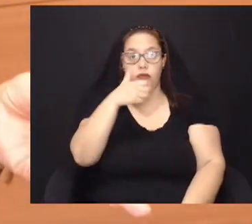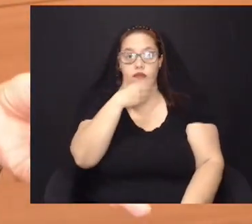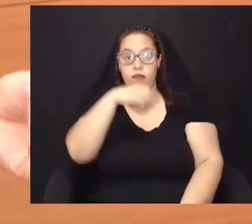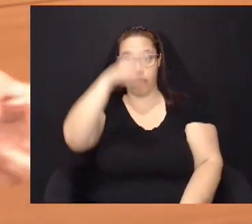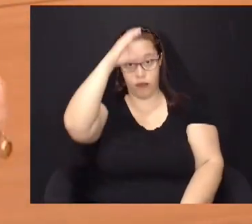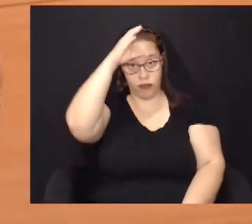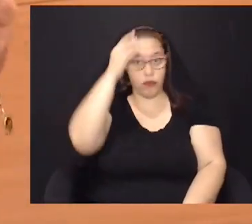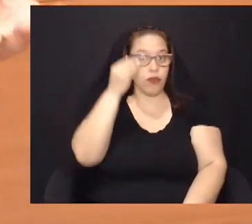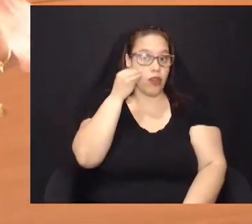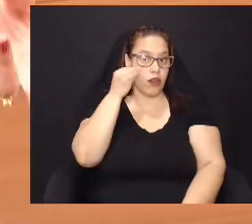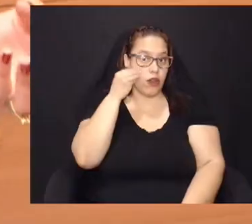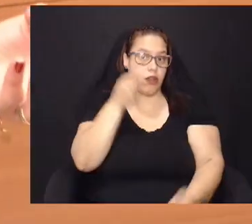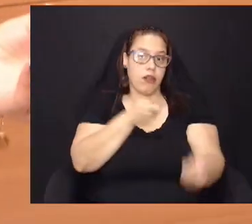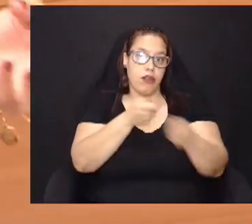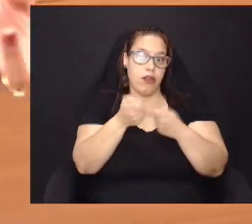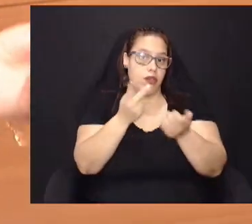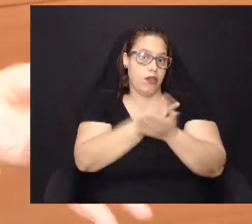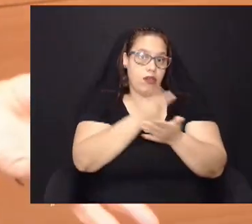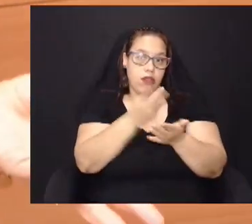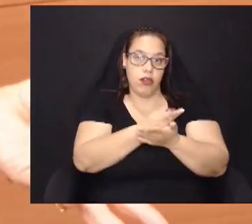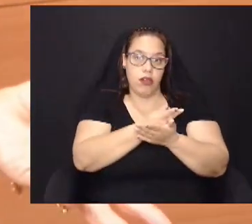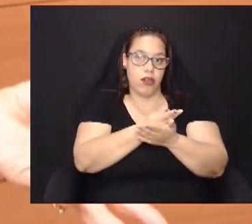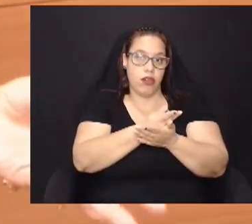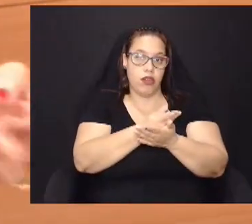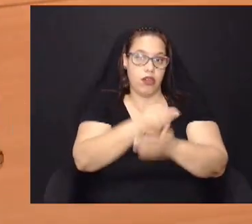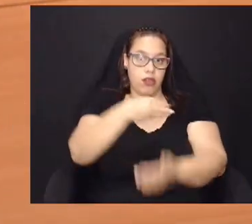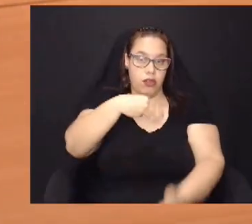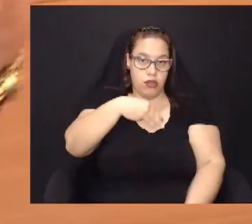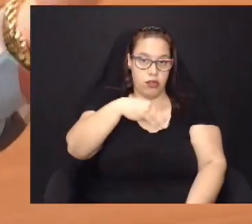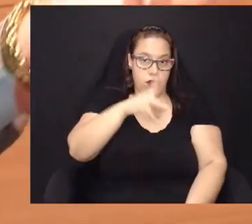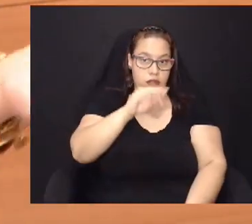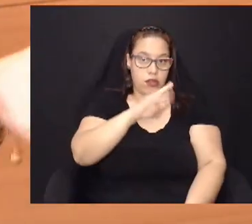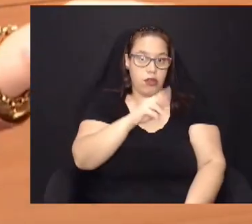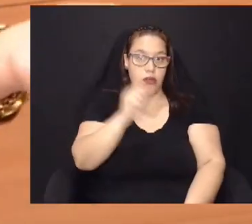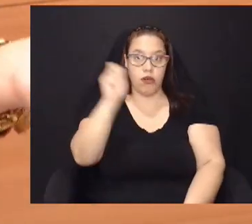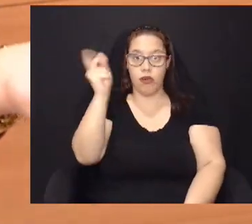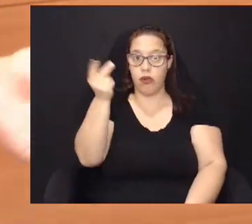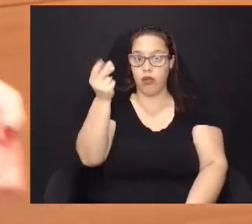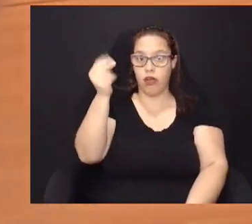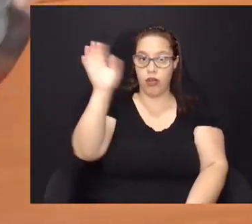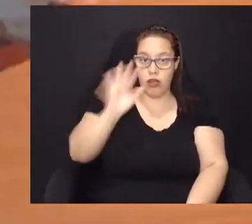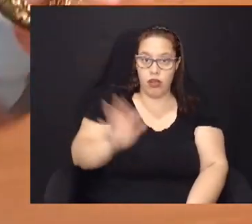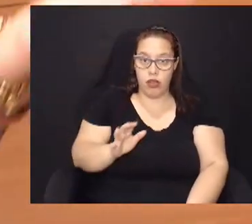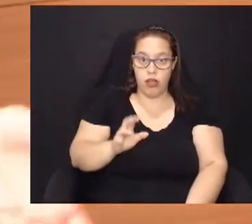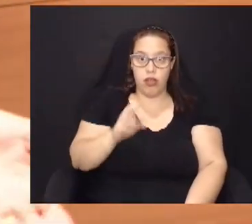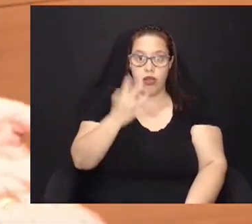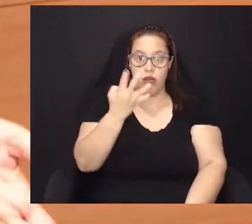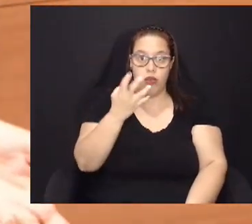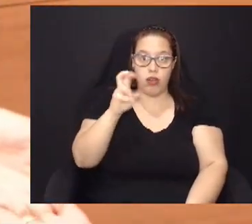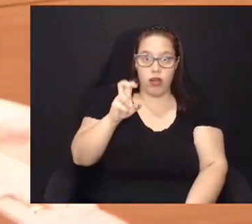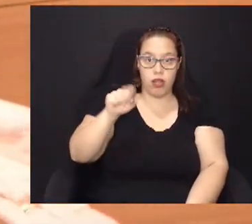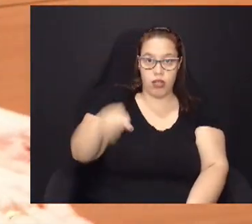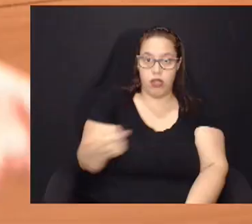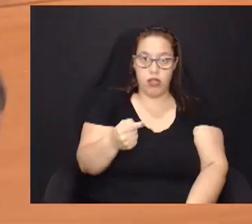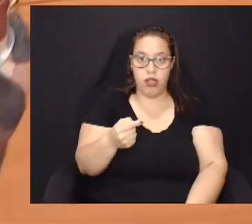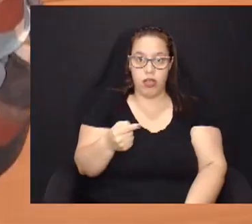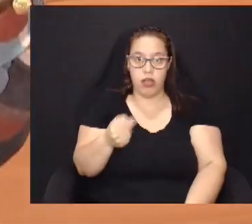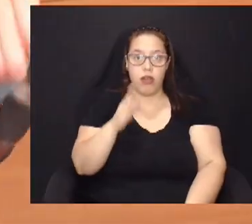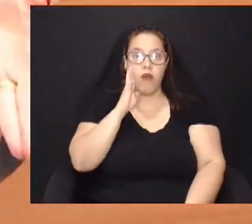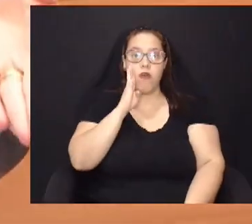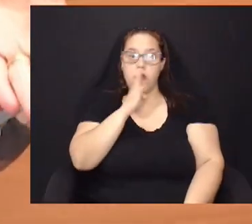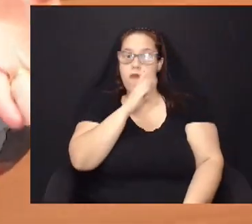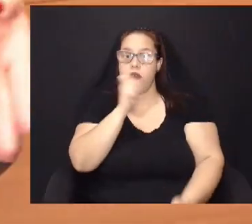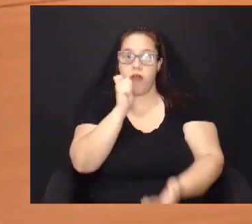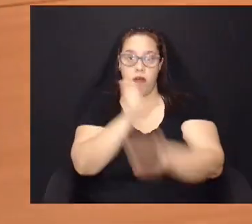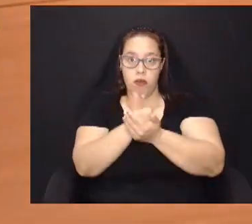de burlar, porque a multa é muito barata, chega até 4, 5 mil reais que uma conta de bar se paga. E aí você